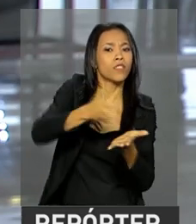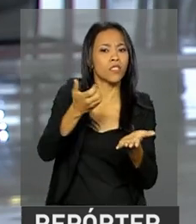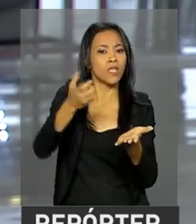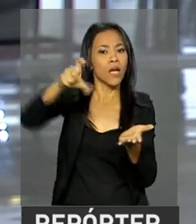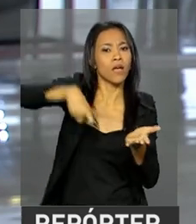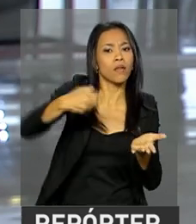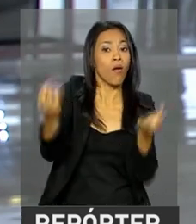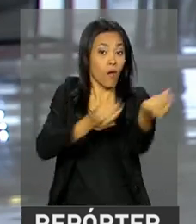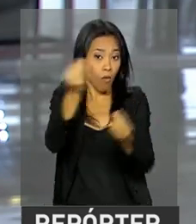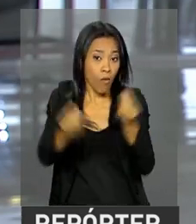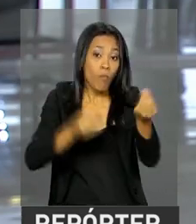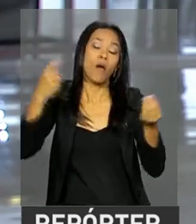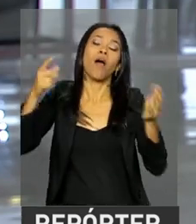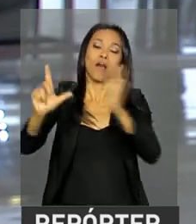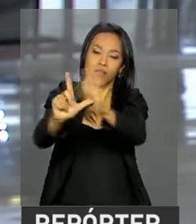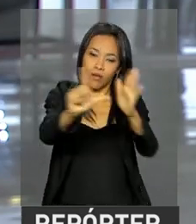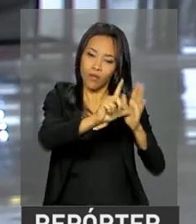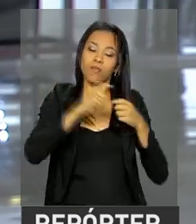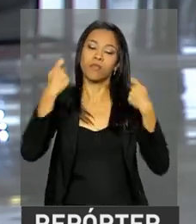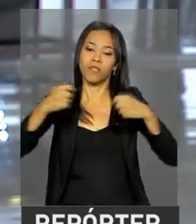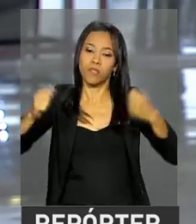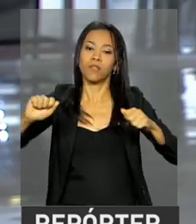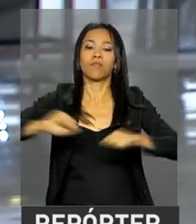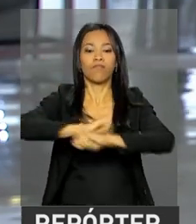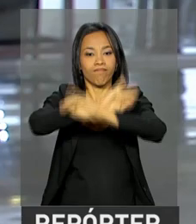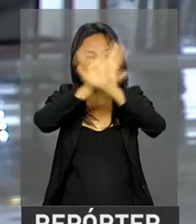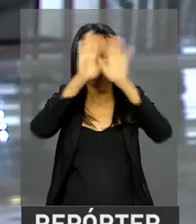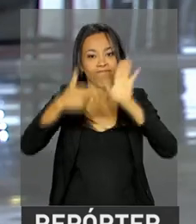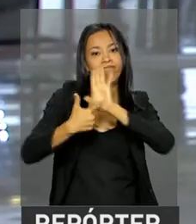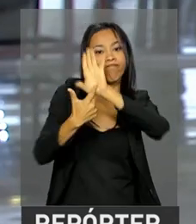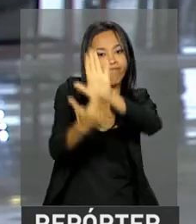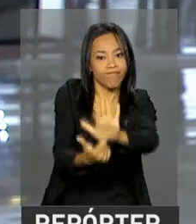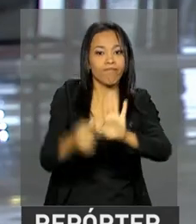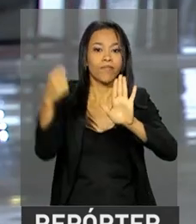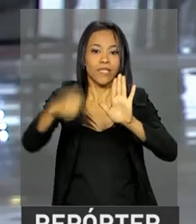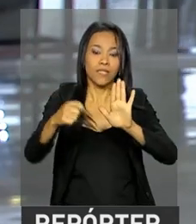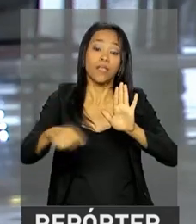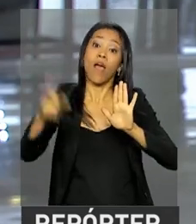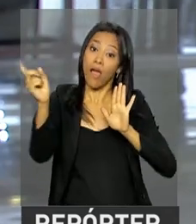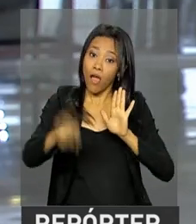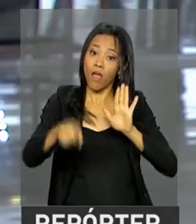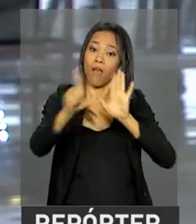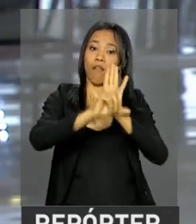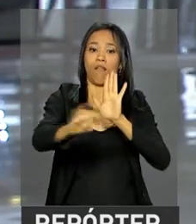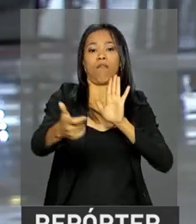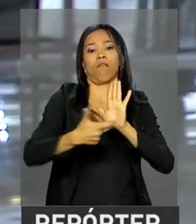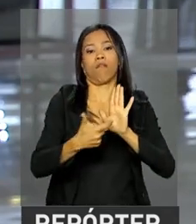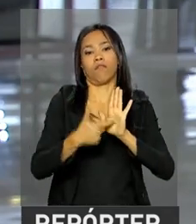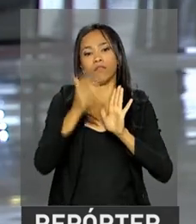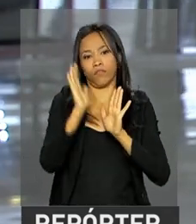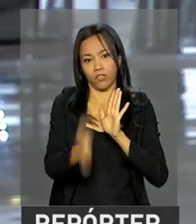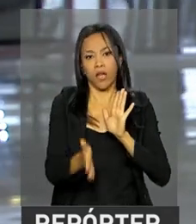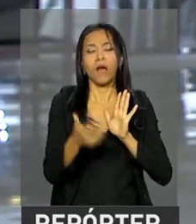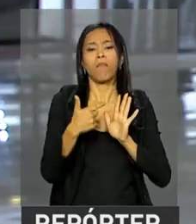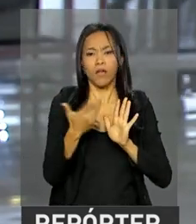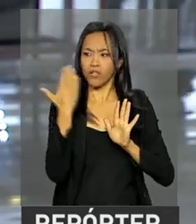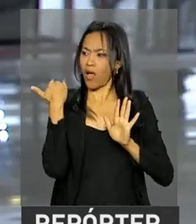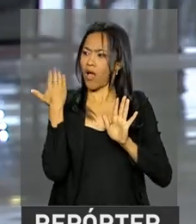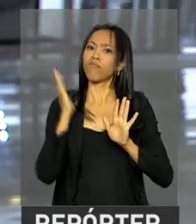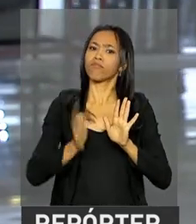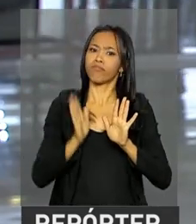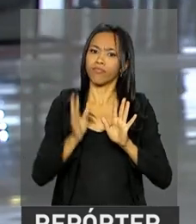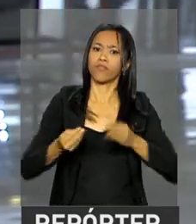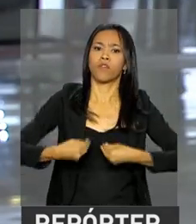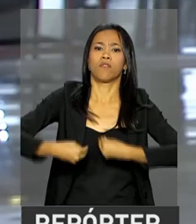pagamento essa regra ela vai se tornar lei a partir da sanção presidencial Mas ela já está estava valendo porque foi